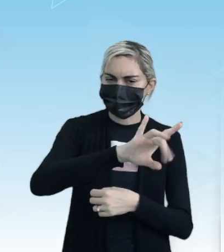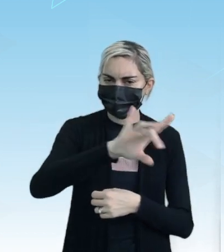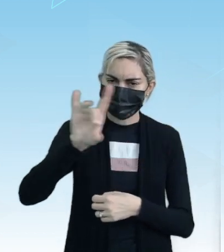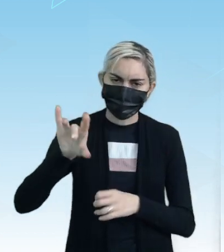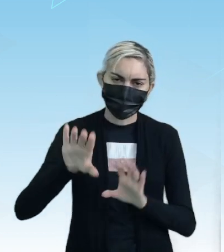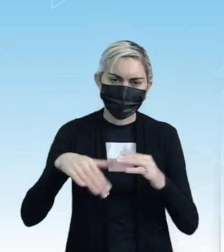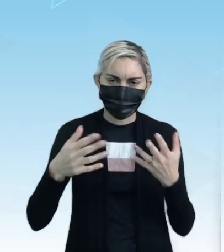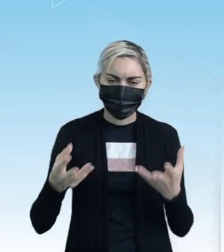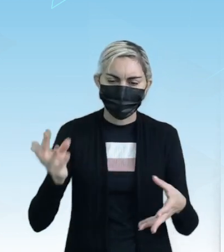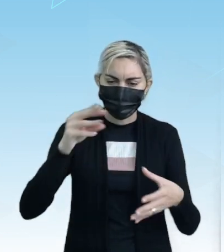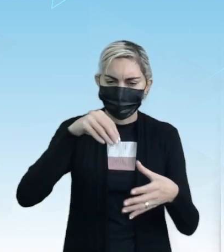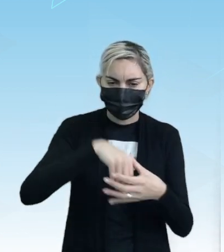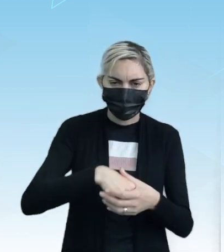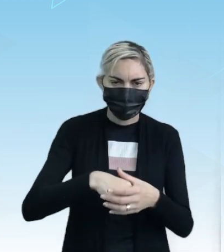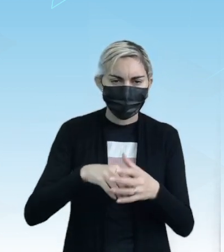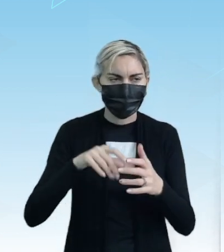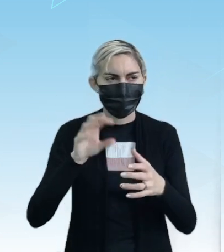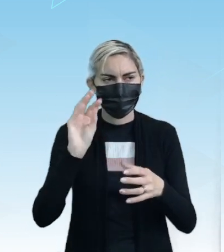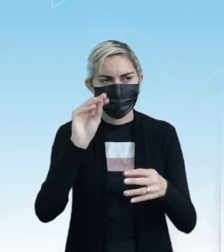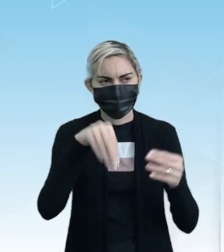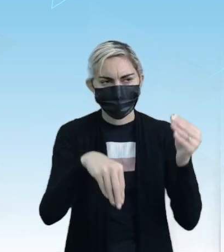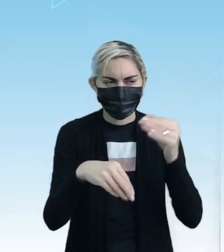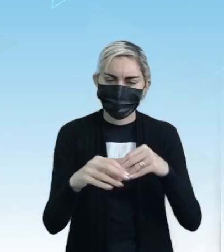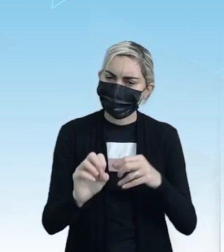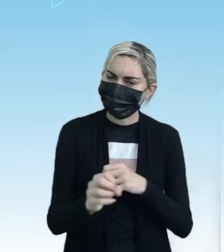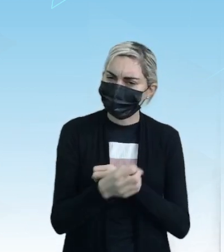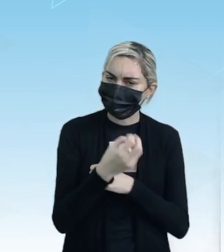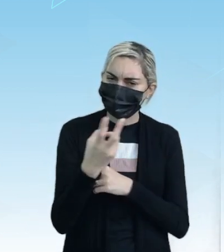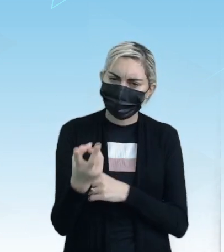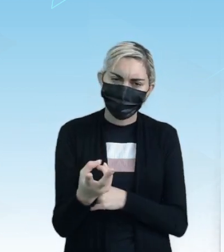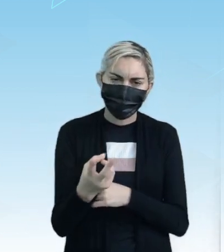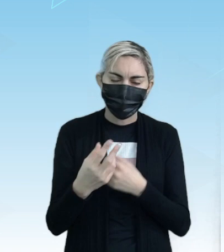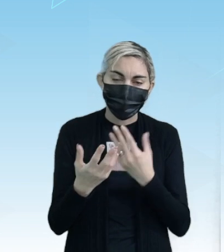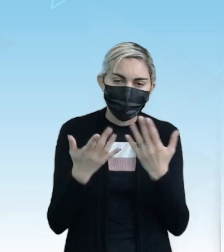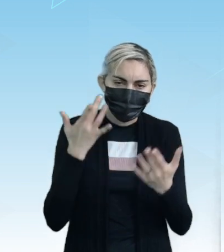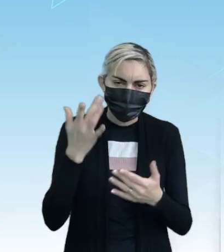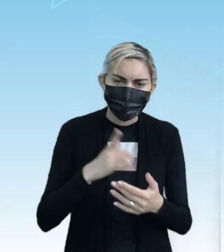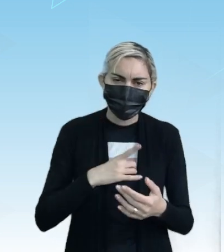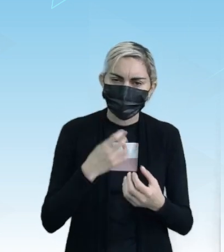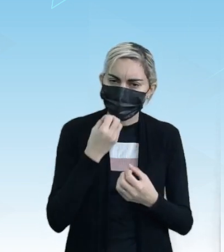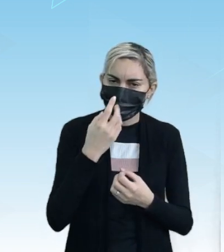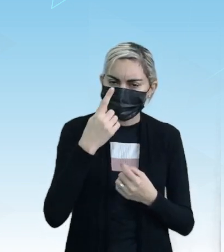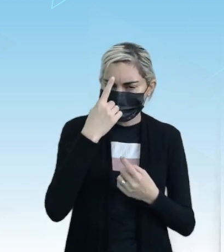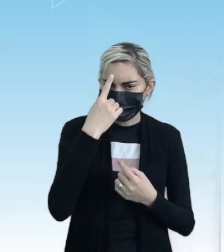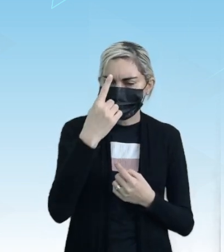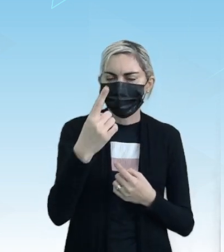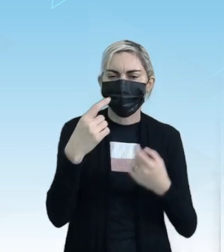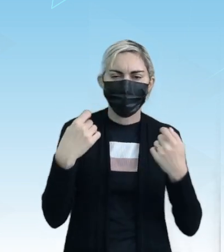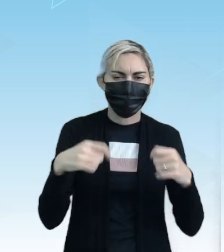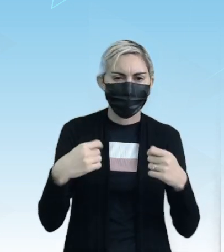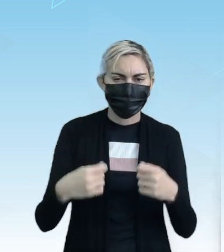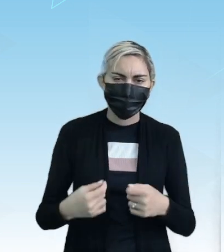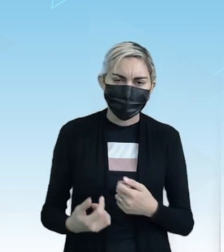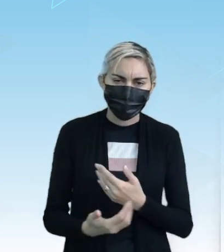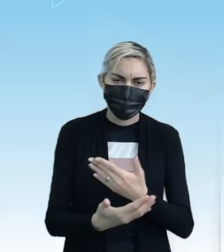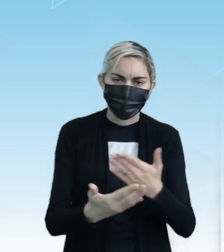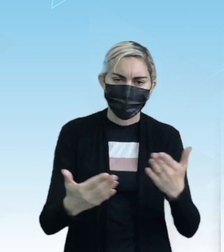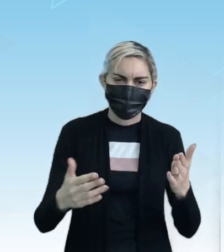qual vai colocar a peça sobre ela. Ou seja, para que haja uma boa ideia, é preciso de que?